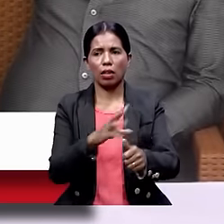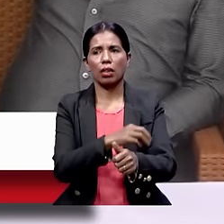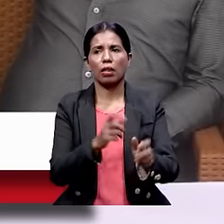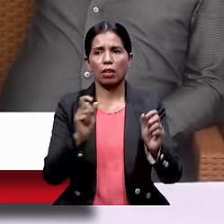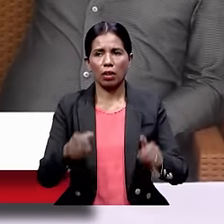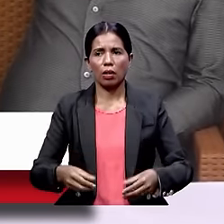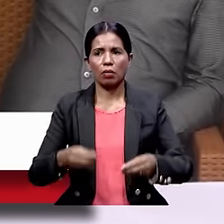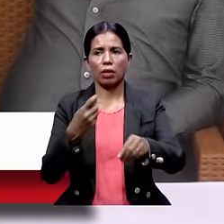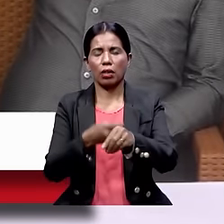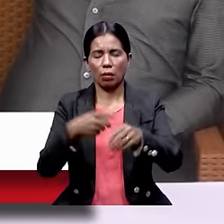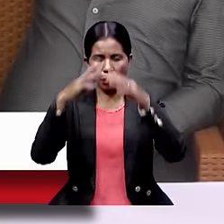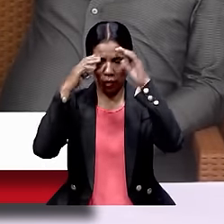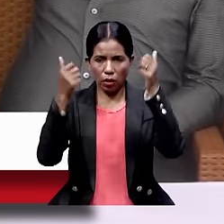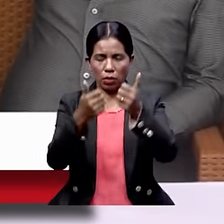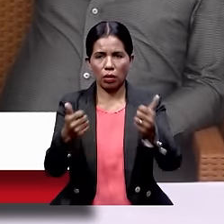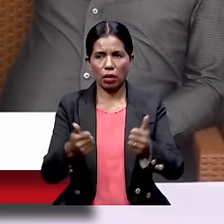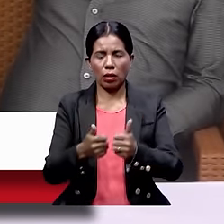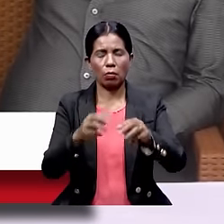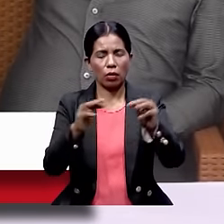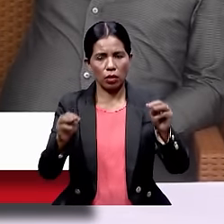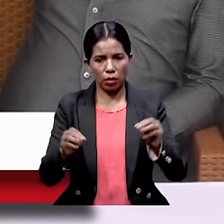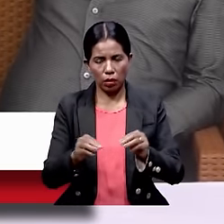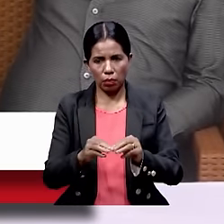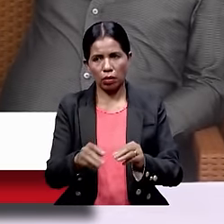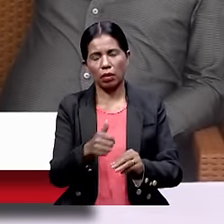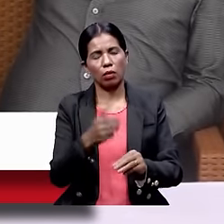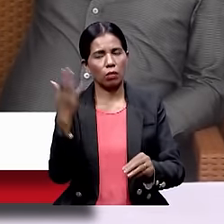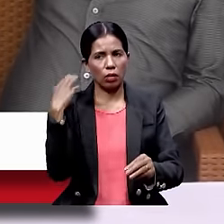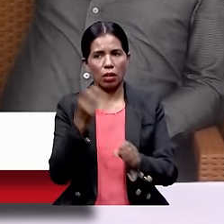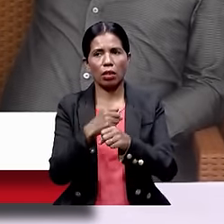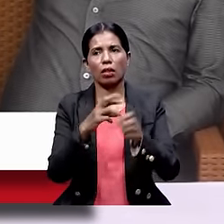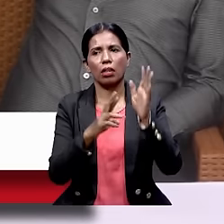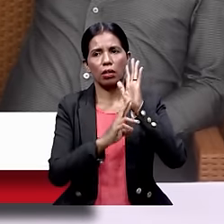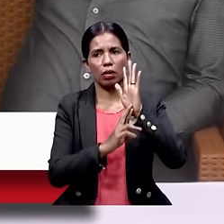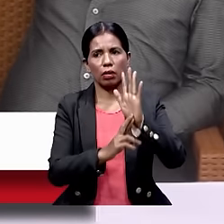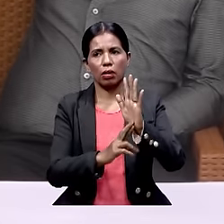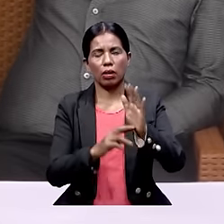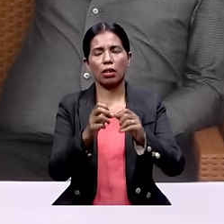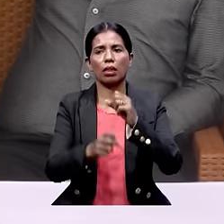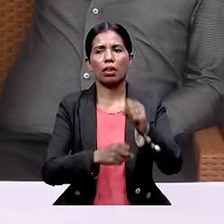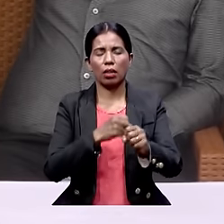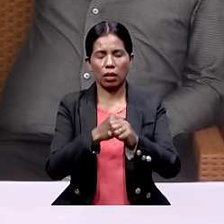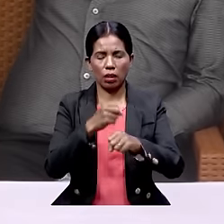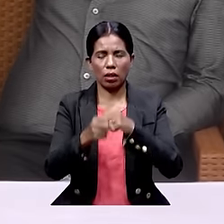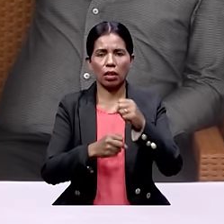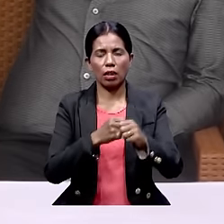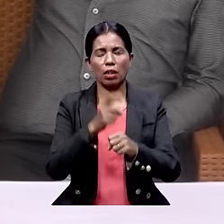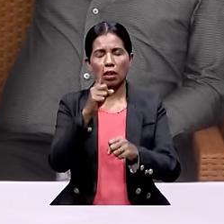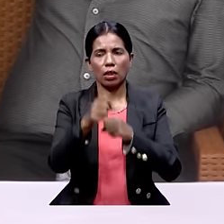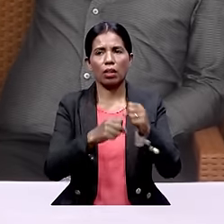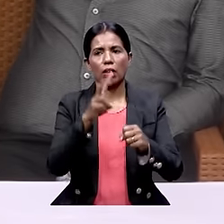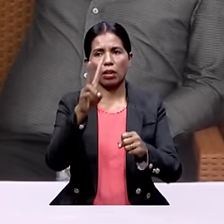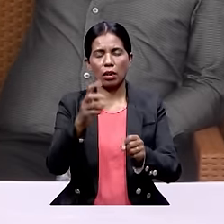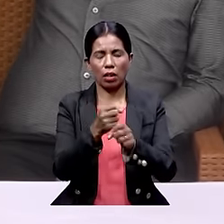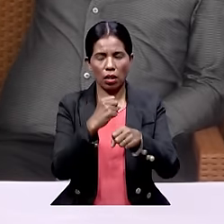que for tempo, presidente, autoridade cessante, halo nia relatório de durante mandato tina na catina rua, né? Que ta halo